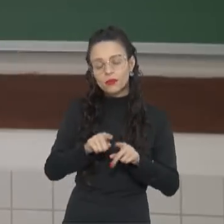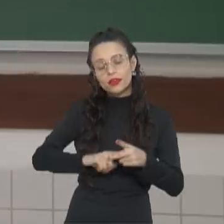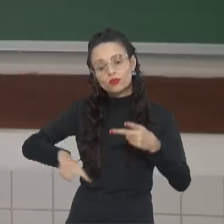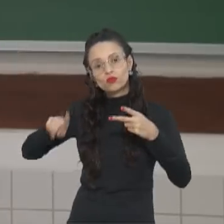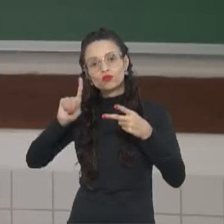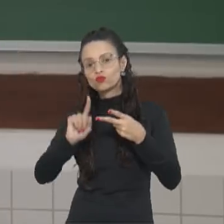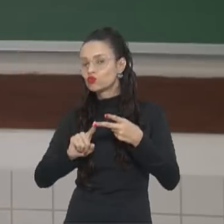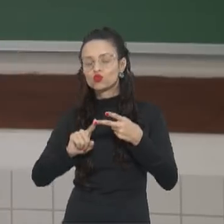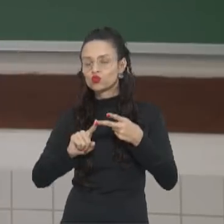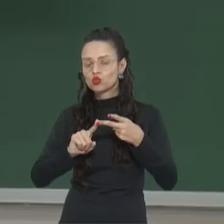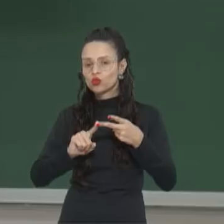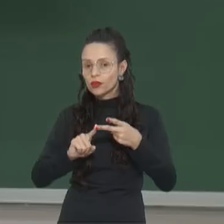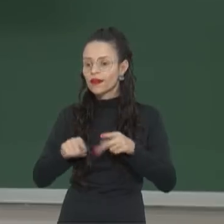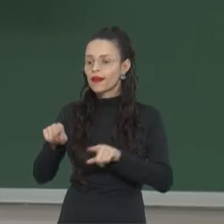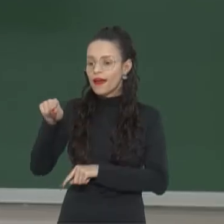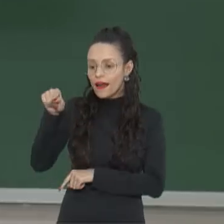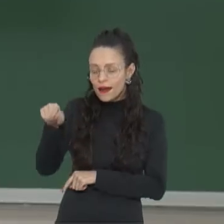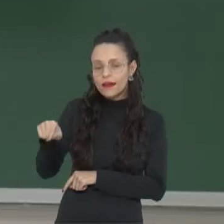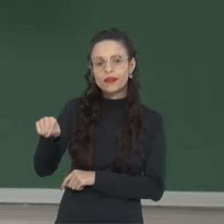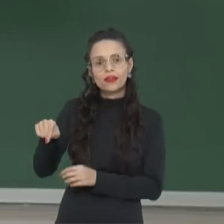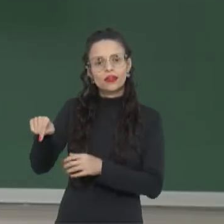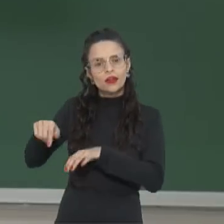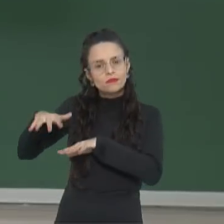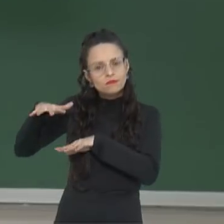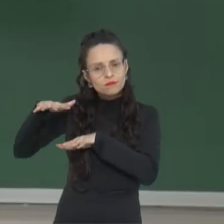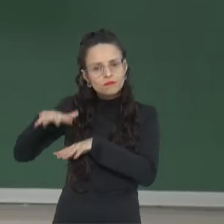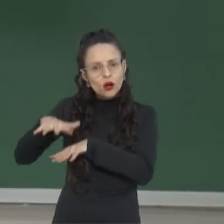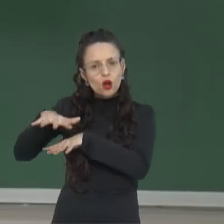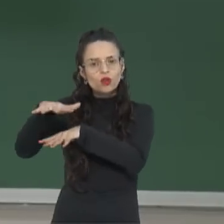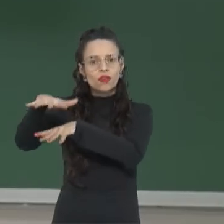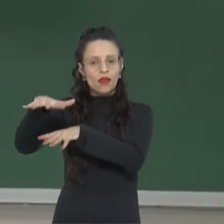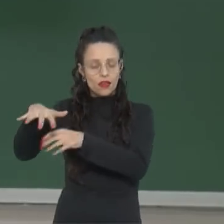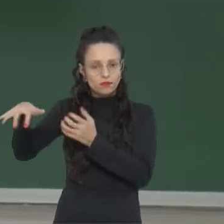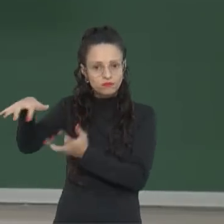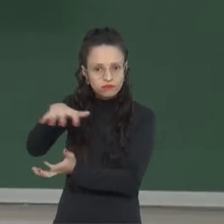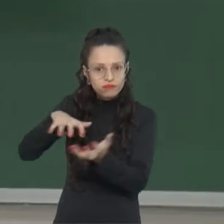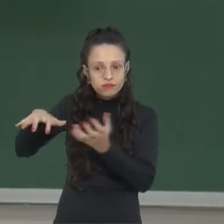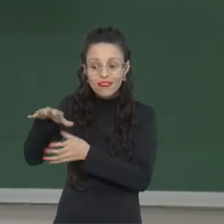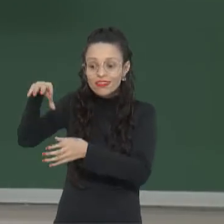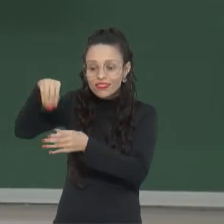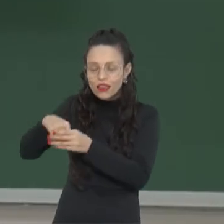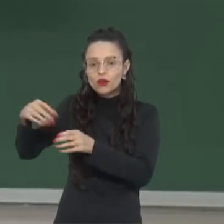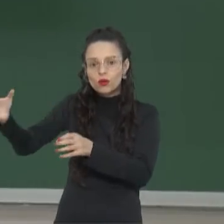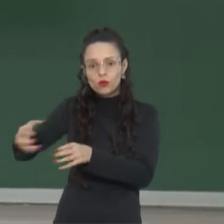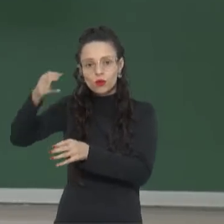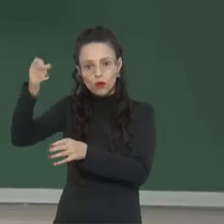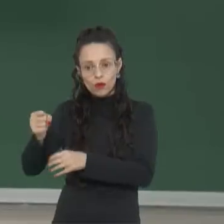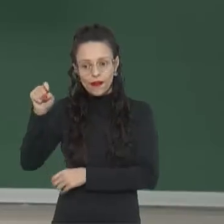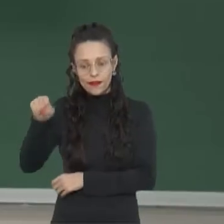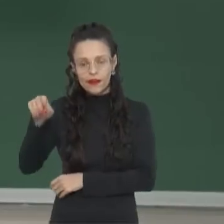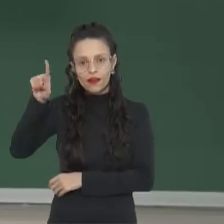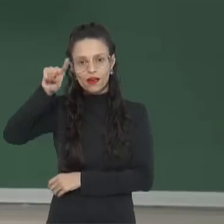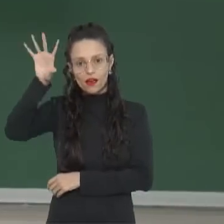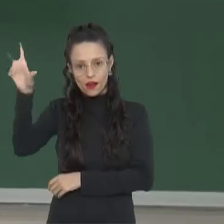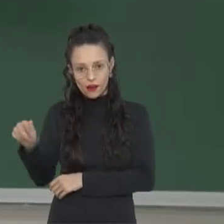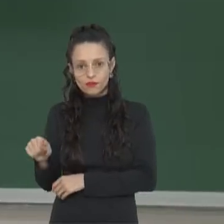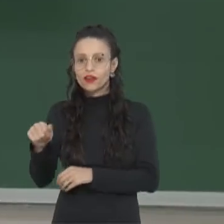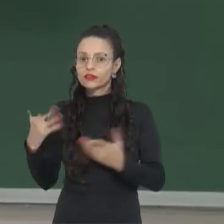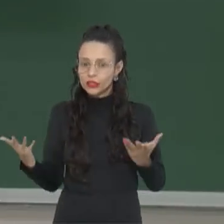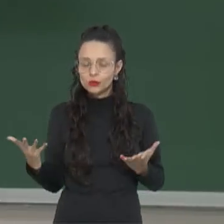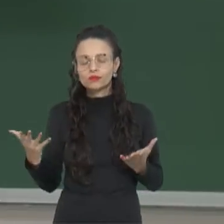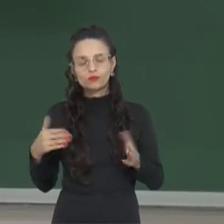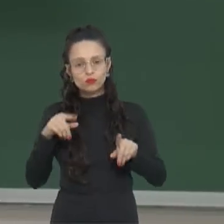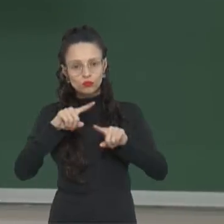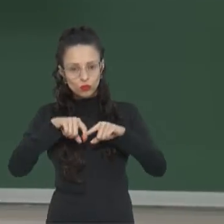lado, protestos e mobilizações internas nas colônias abalaram seriamente a dominação